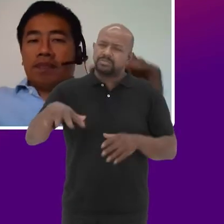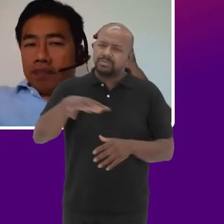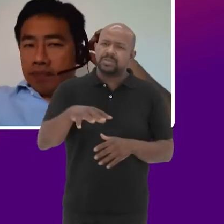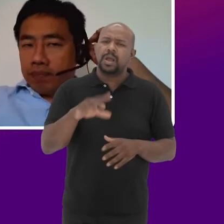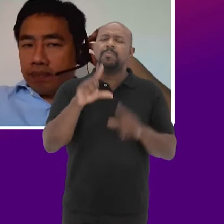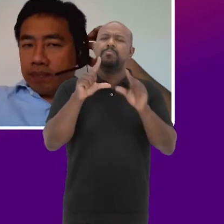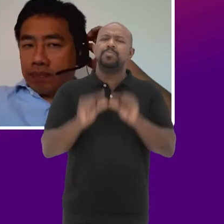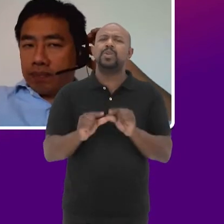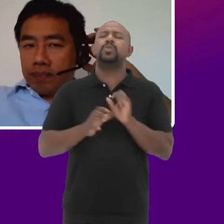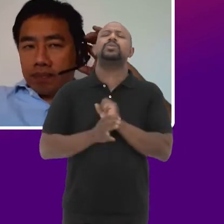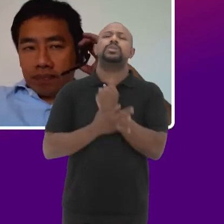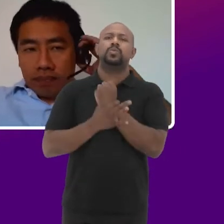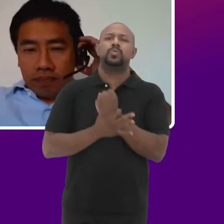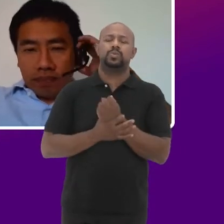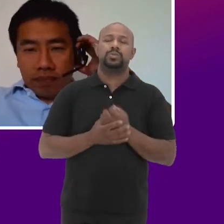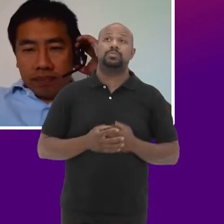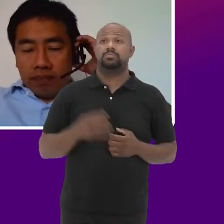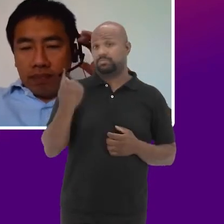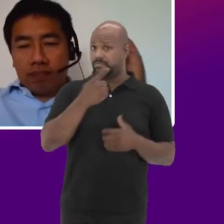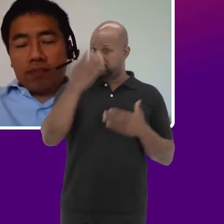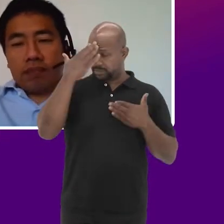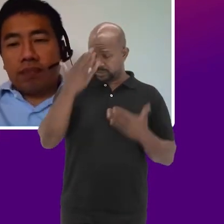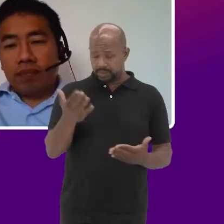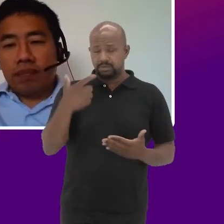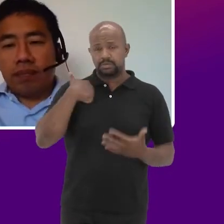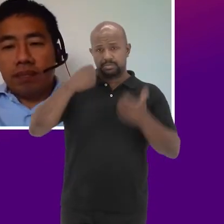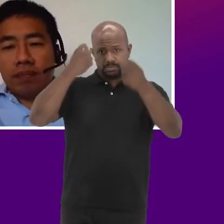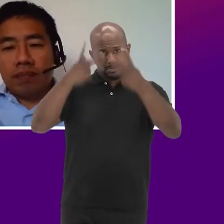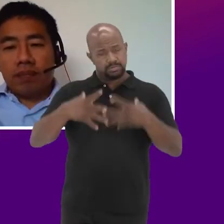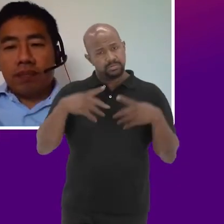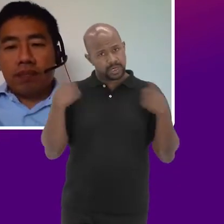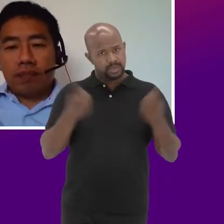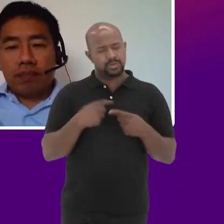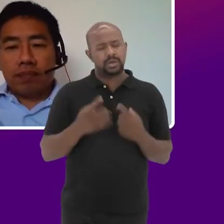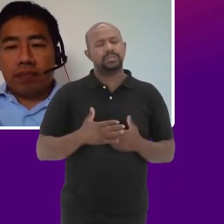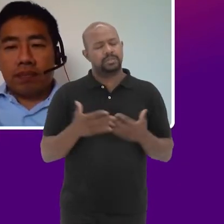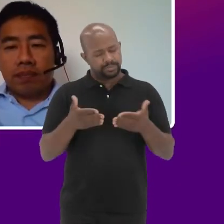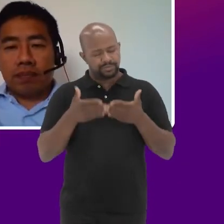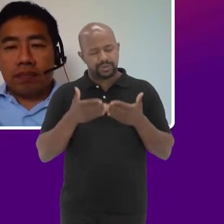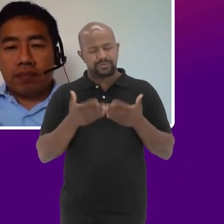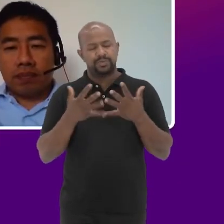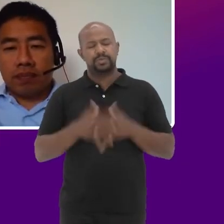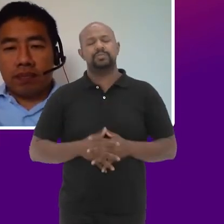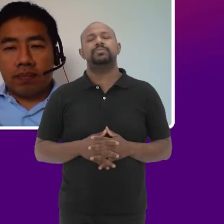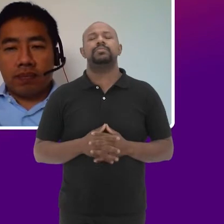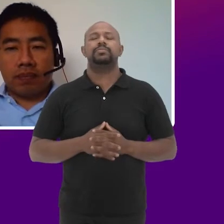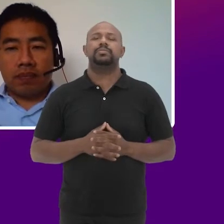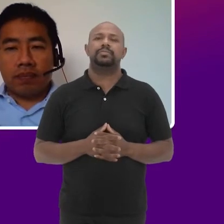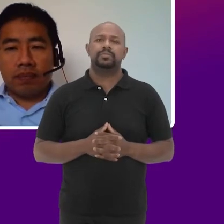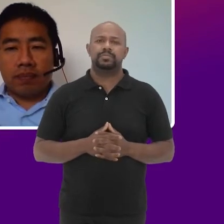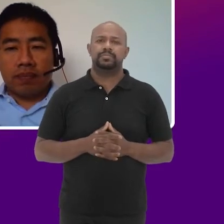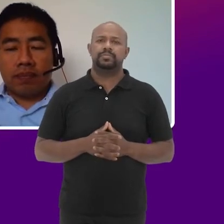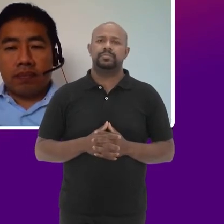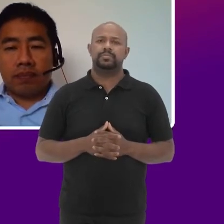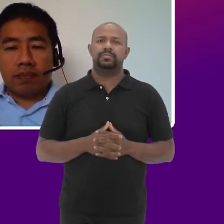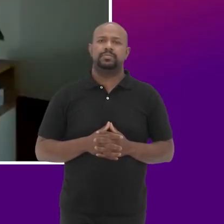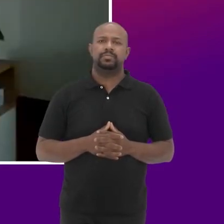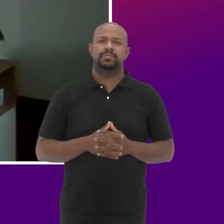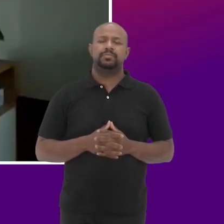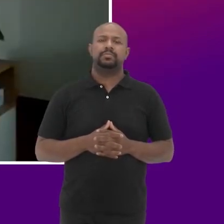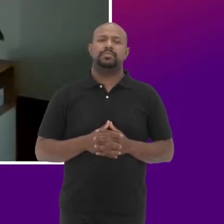de microseguros. Nós agradecemos de você trazer isso para nós. Por favor, Mabi.